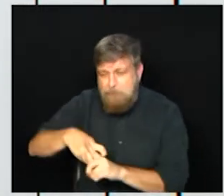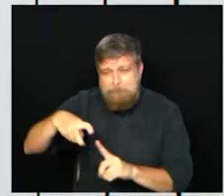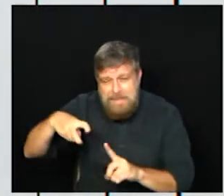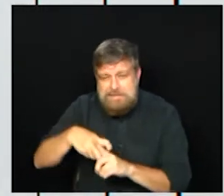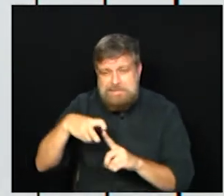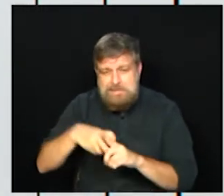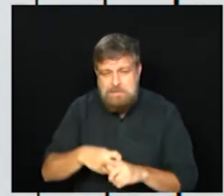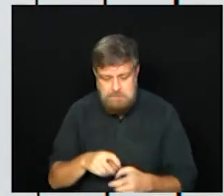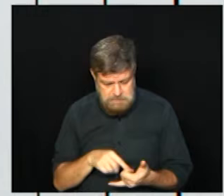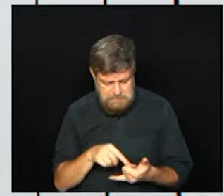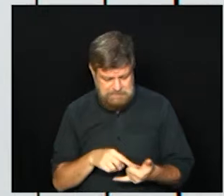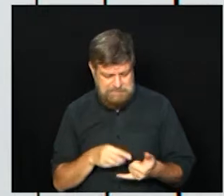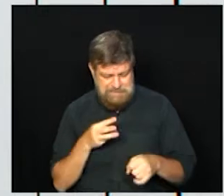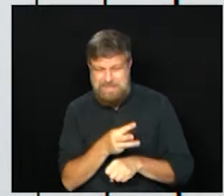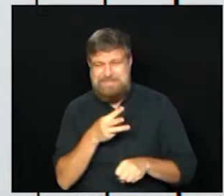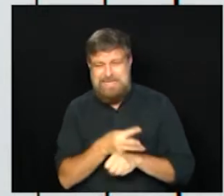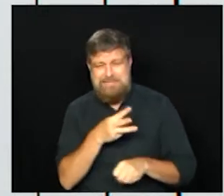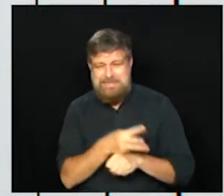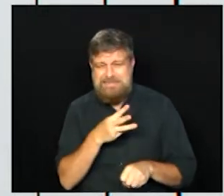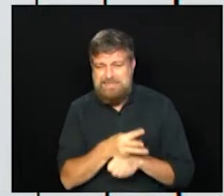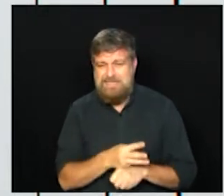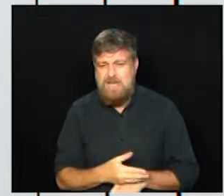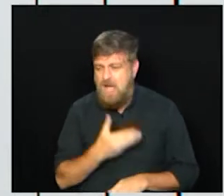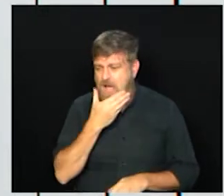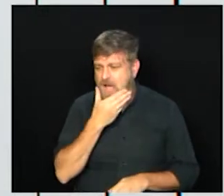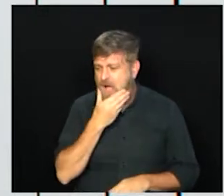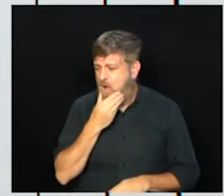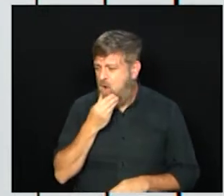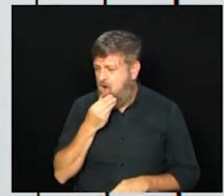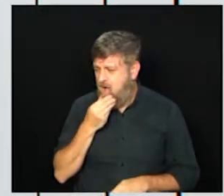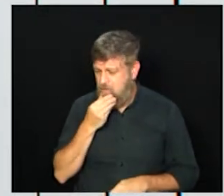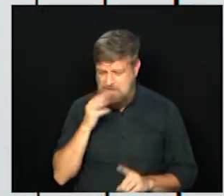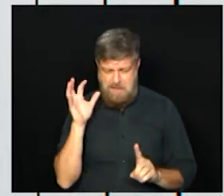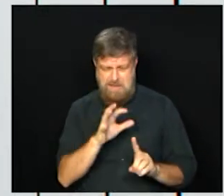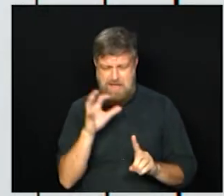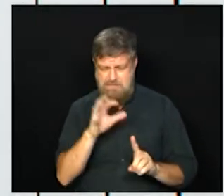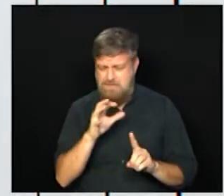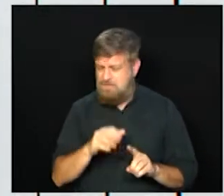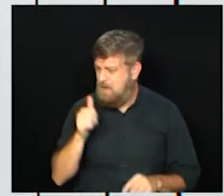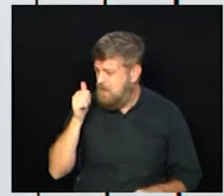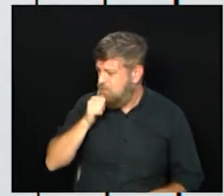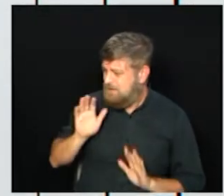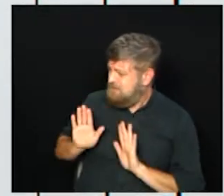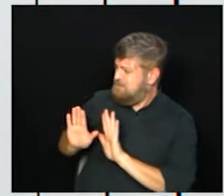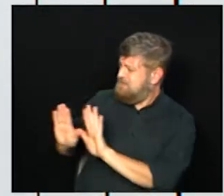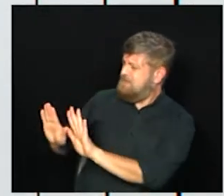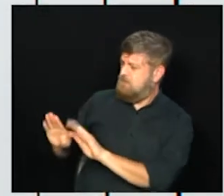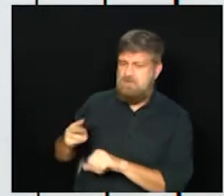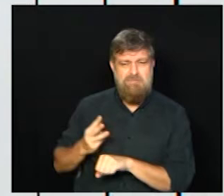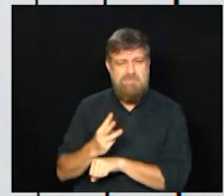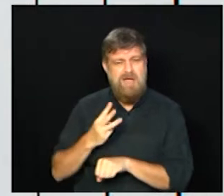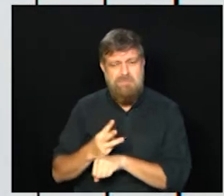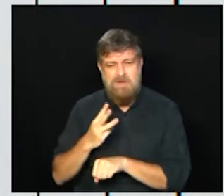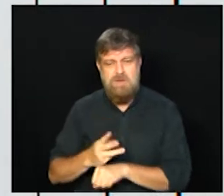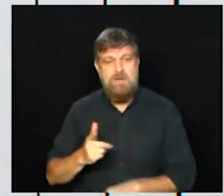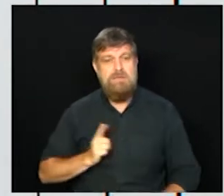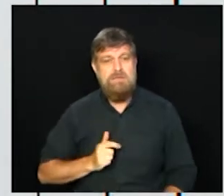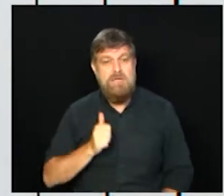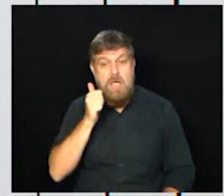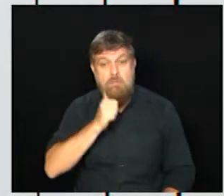ali no dia a dia, muitas vezes não tem relação com aquelas pessoas que estão sendo perseguidas. Tem inclusive a história de uma